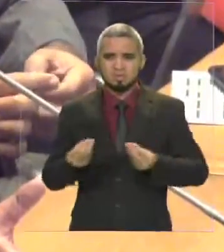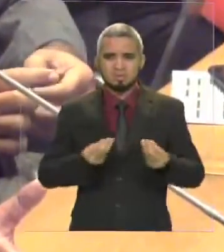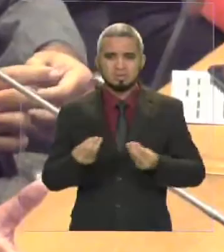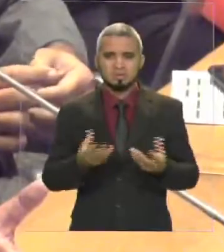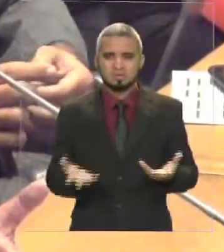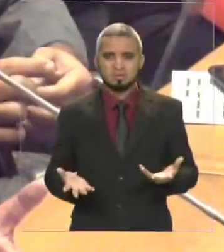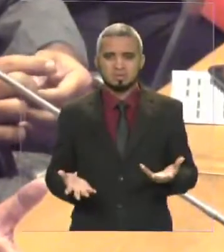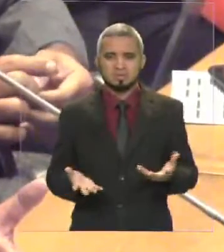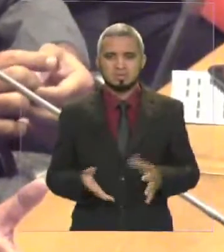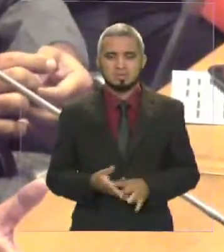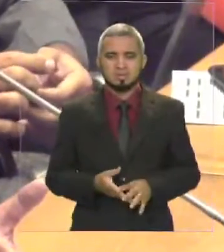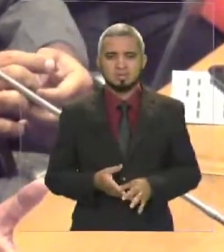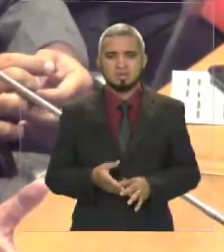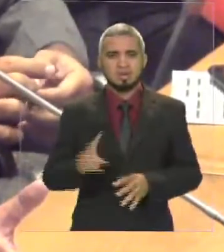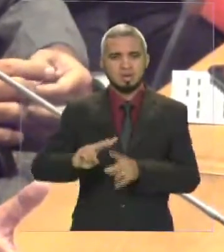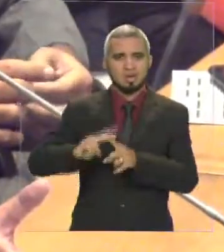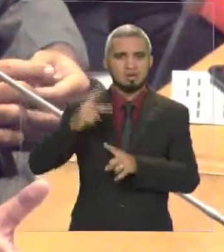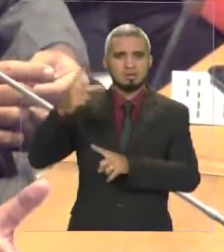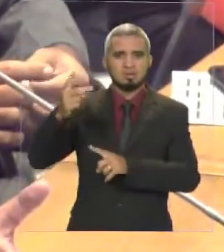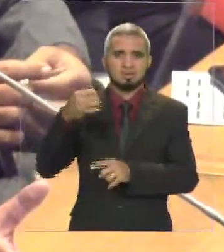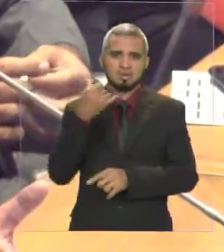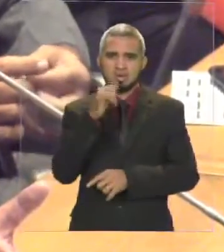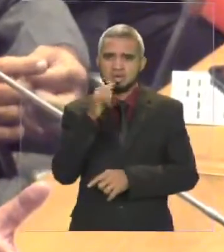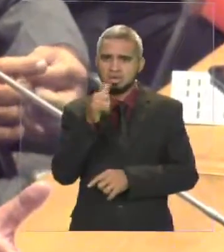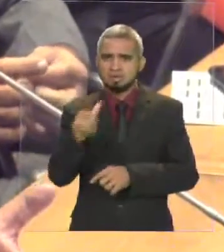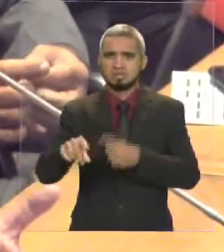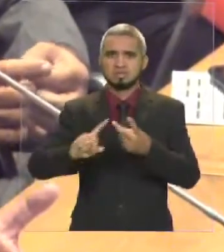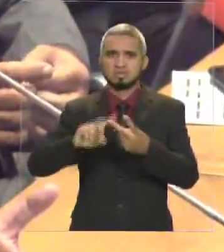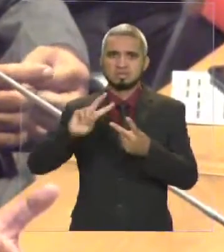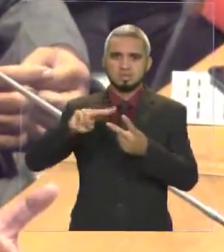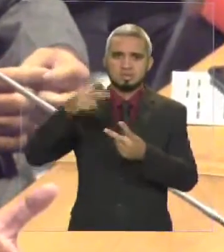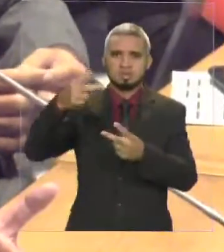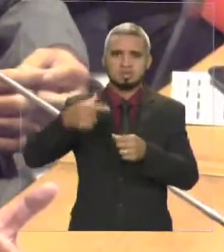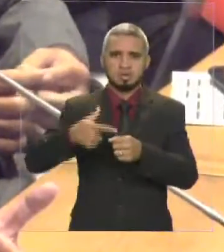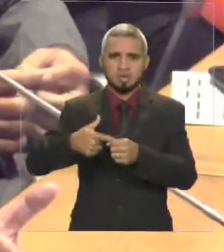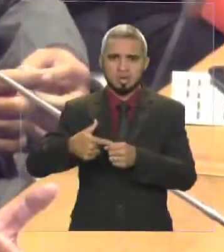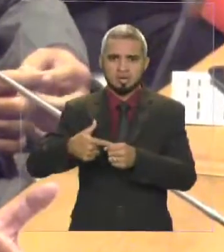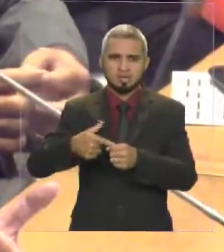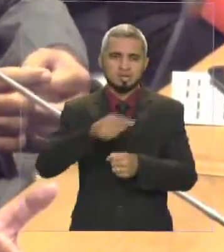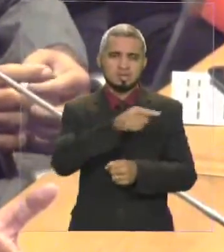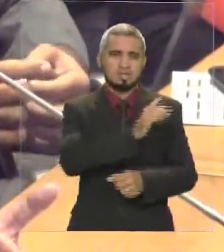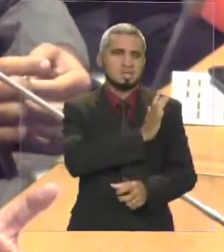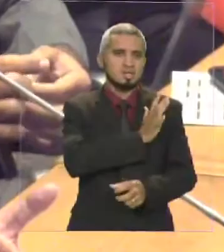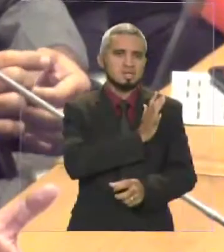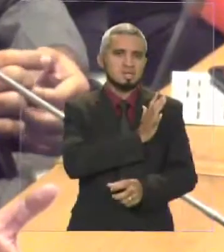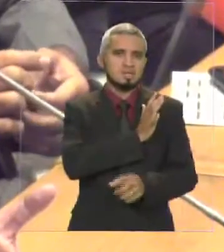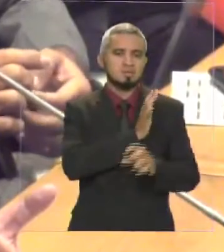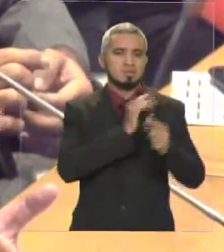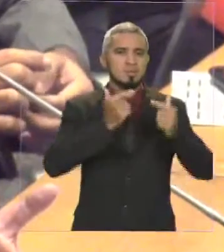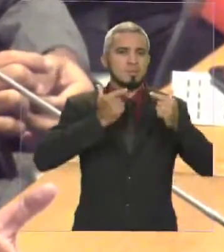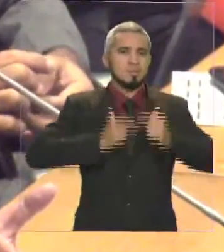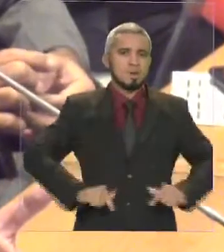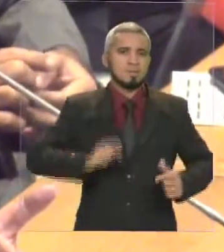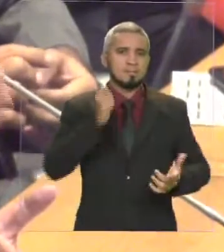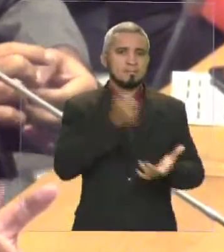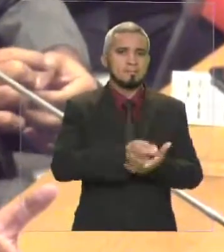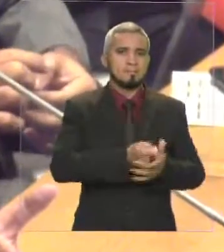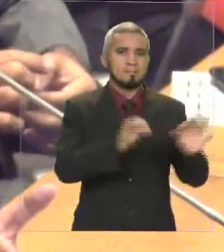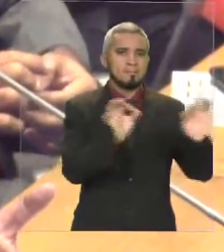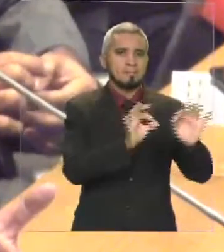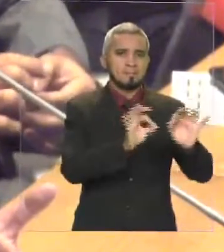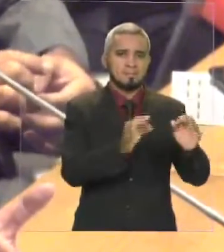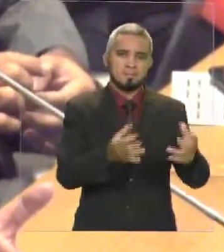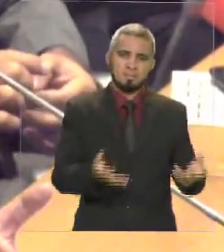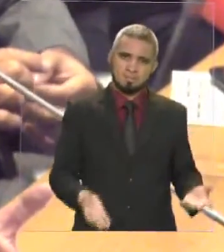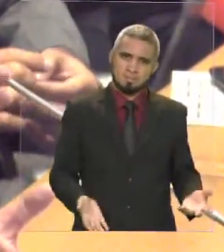aumentando a energia, a gasolina, e isenta os mais ricos que têm um capital de mais de 100 milhões. Então, Vossa Excelência mostra